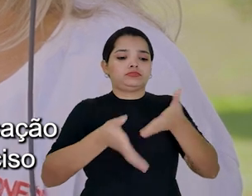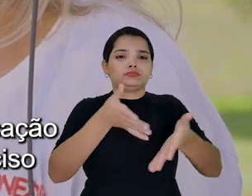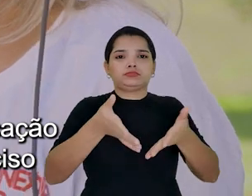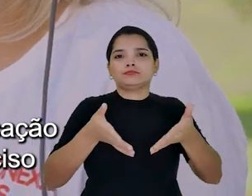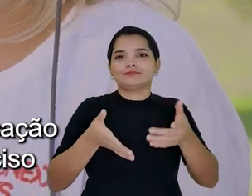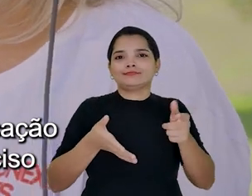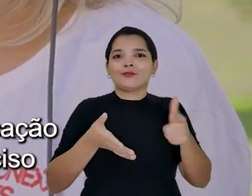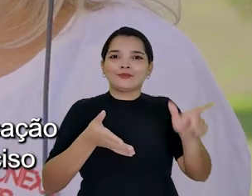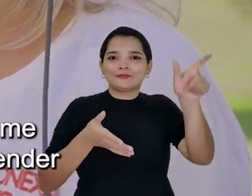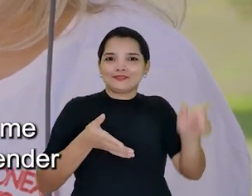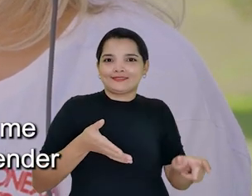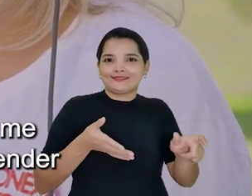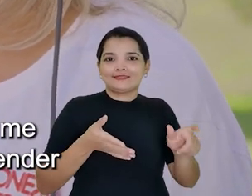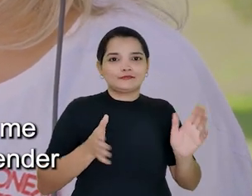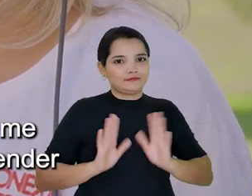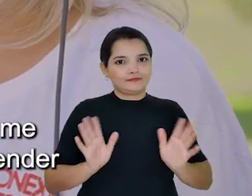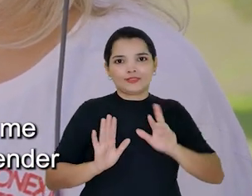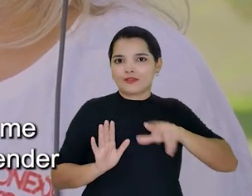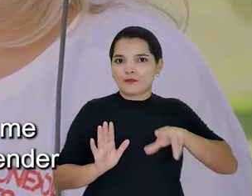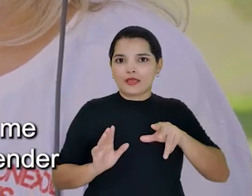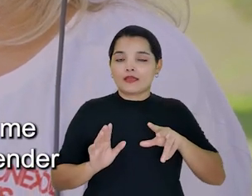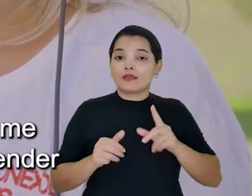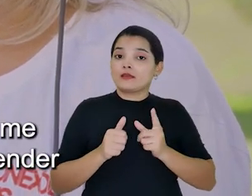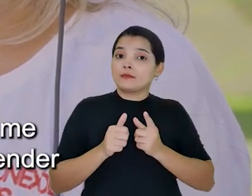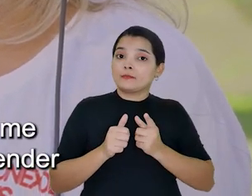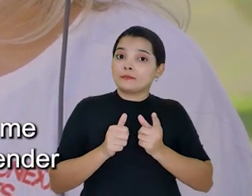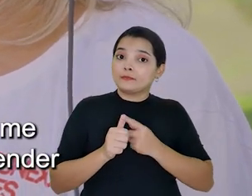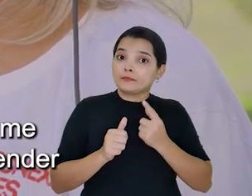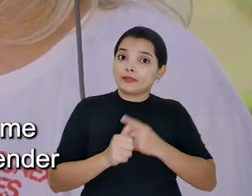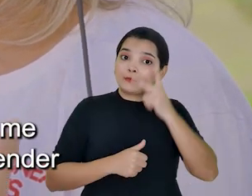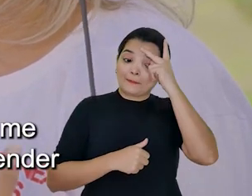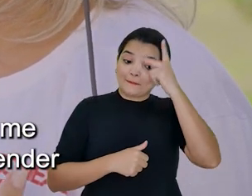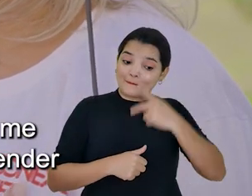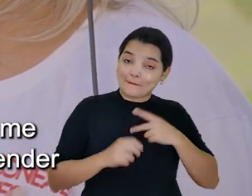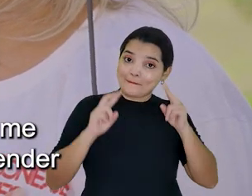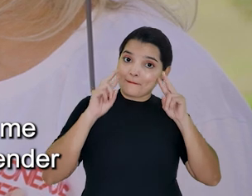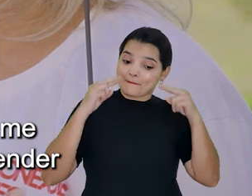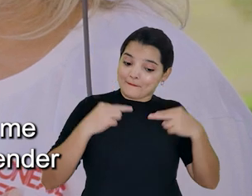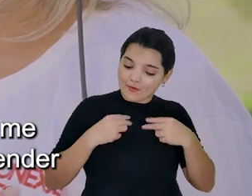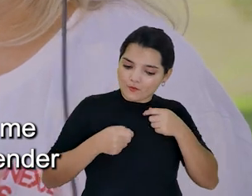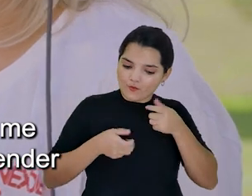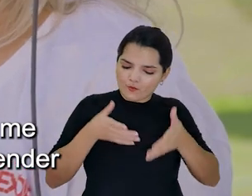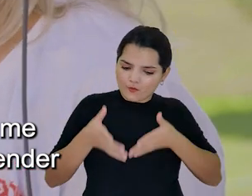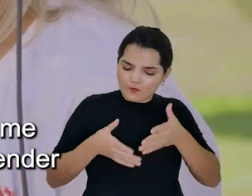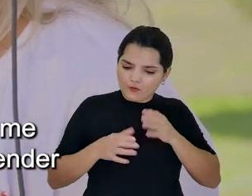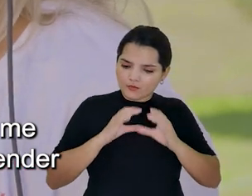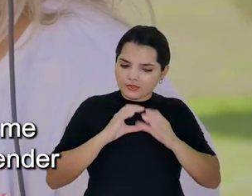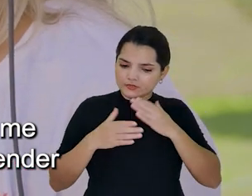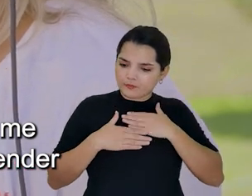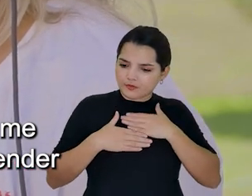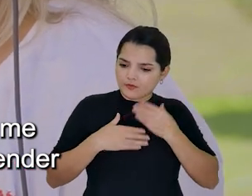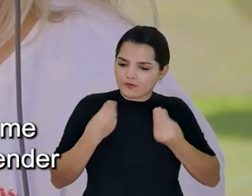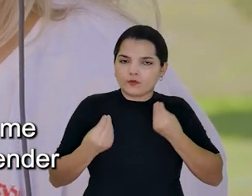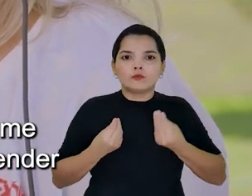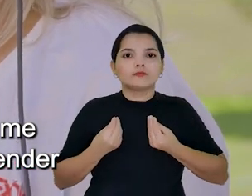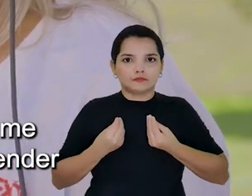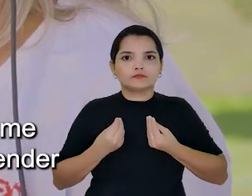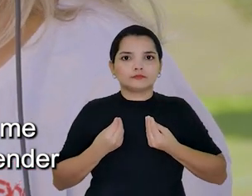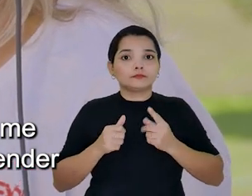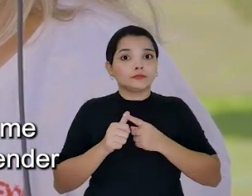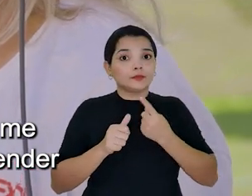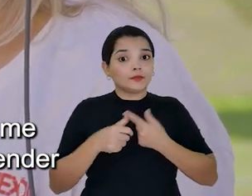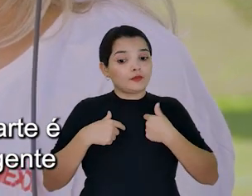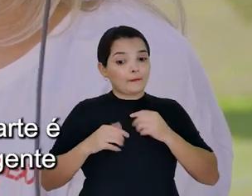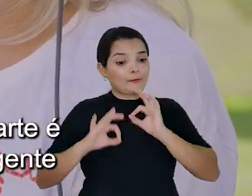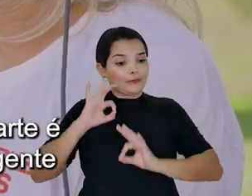gente então eu preciso primeiro entender eh como eu me preparo para me comunicar com o outro e